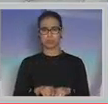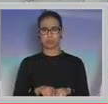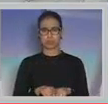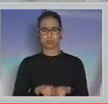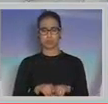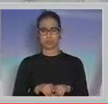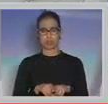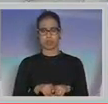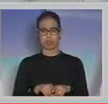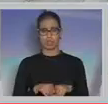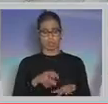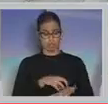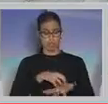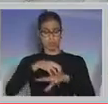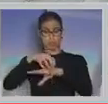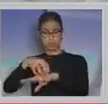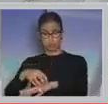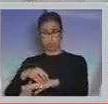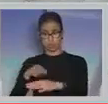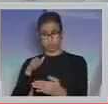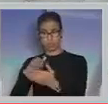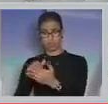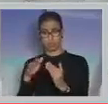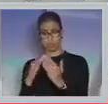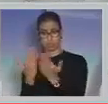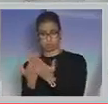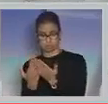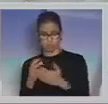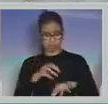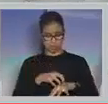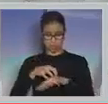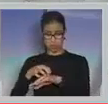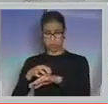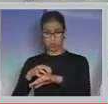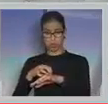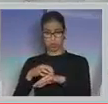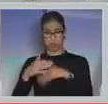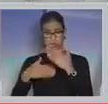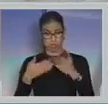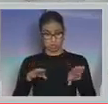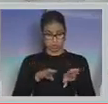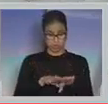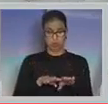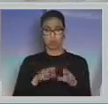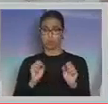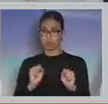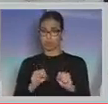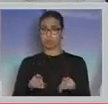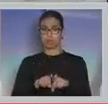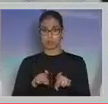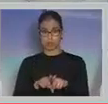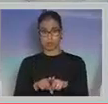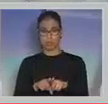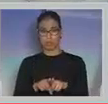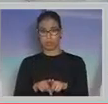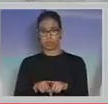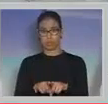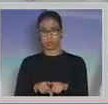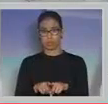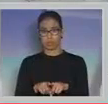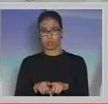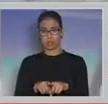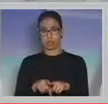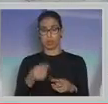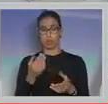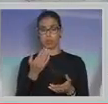transporte escolar das escolas reclamam que estão reclamando que tem falta de material até mesmo o óleo de cozinha